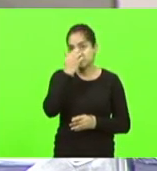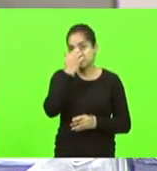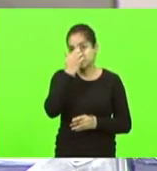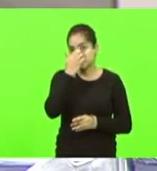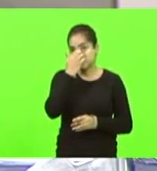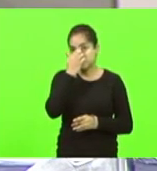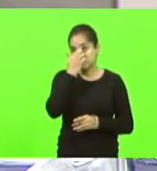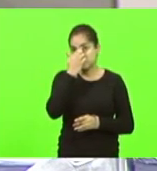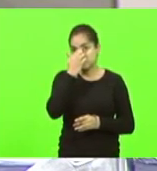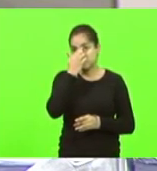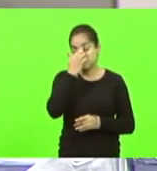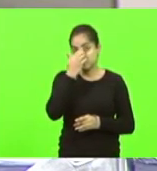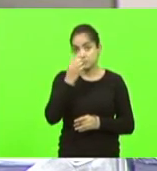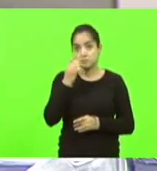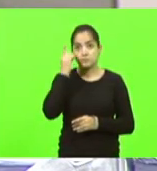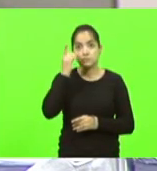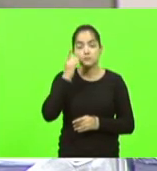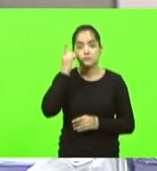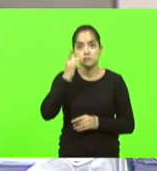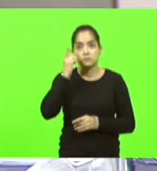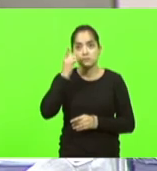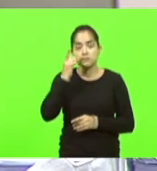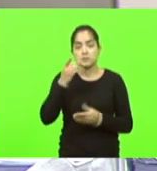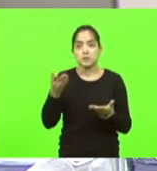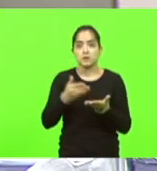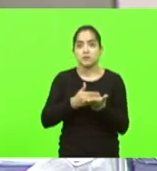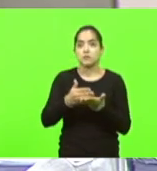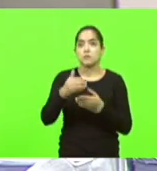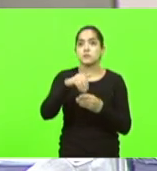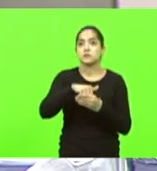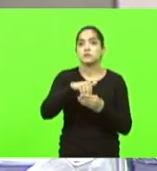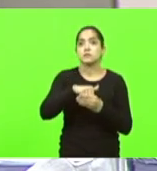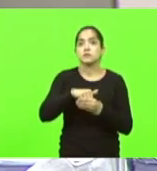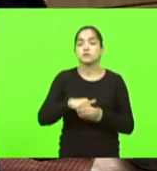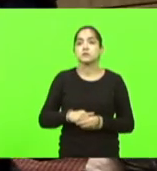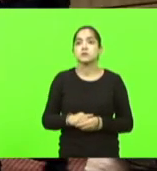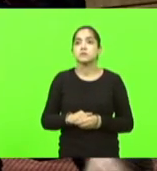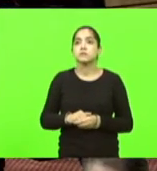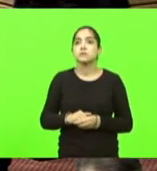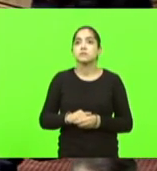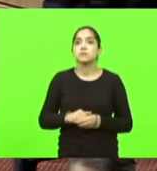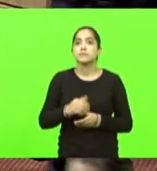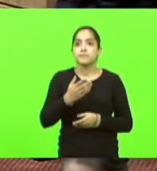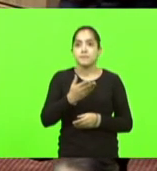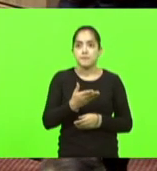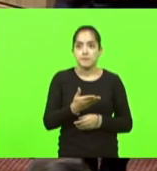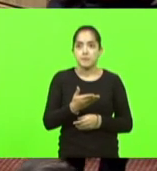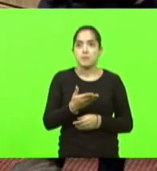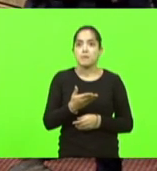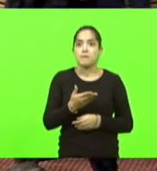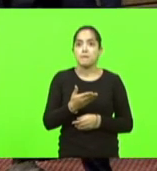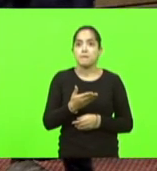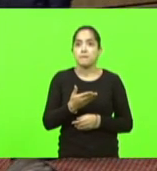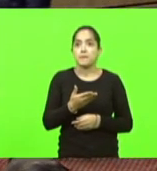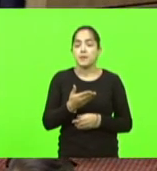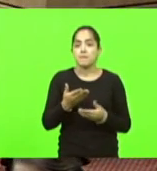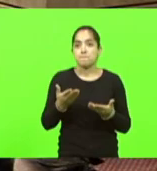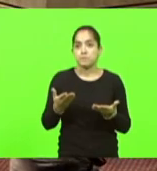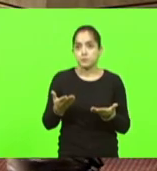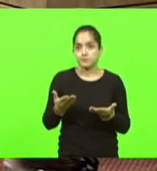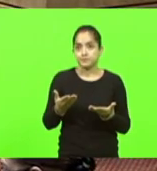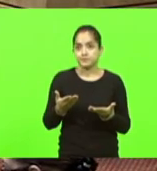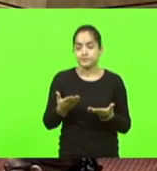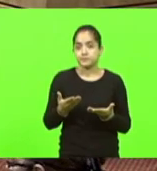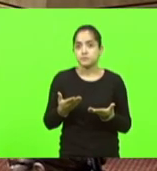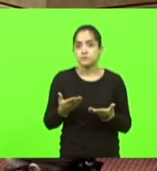a obra você são a vossa excelência quando a gente estaremos entrando em votação Obrigado Presidente bom presidente